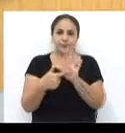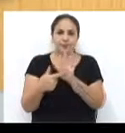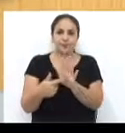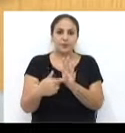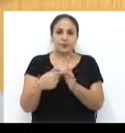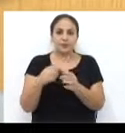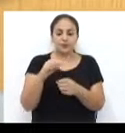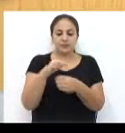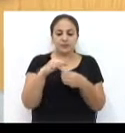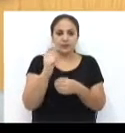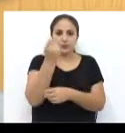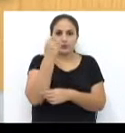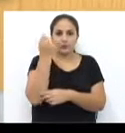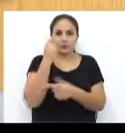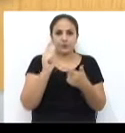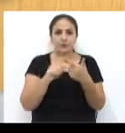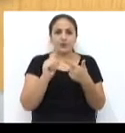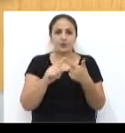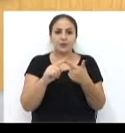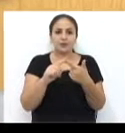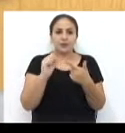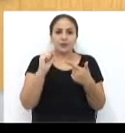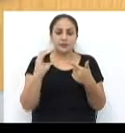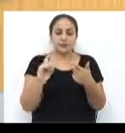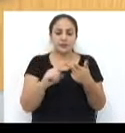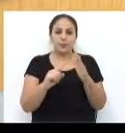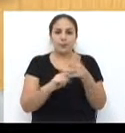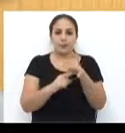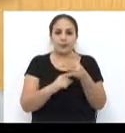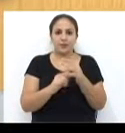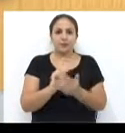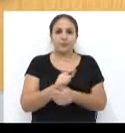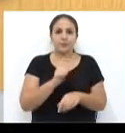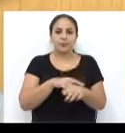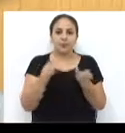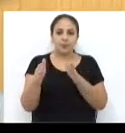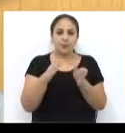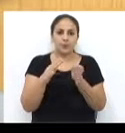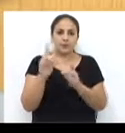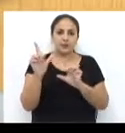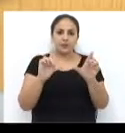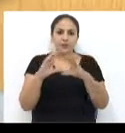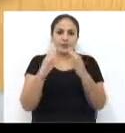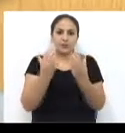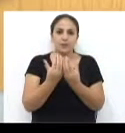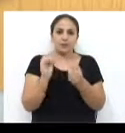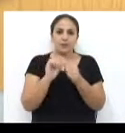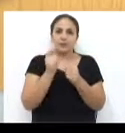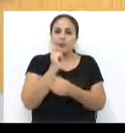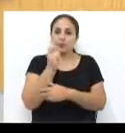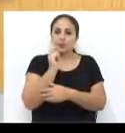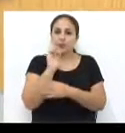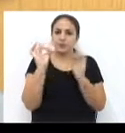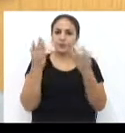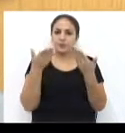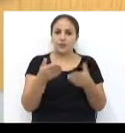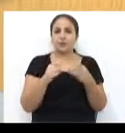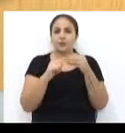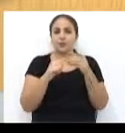cidades do Rio Grande do Sul, Santa Catarina e Paraná. Na época, a TV Câmara preparou uma reportagem especial com